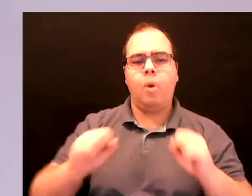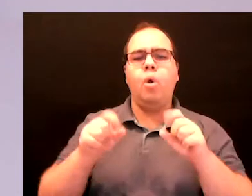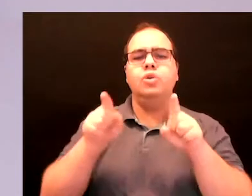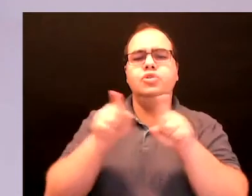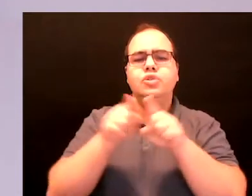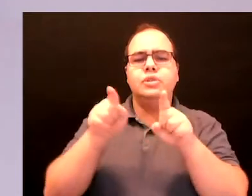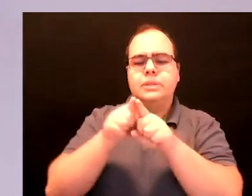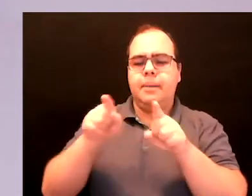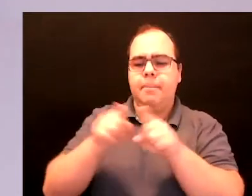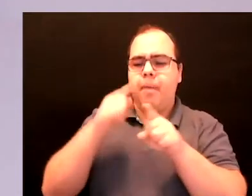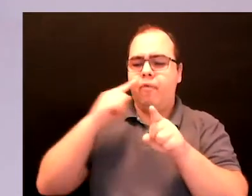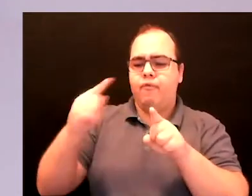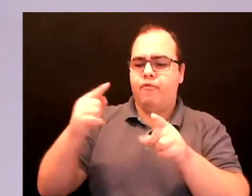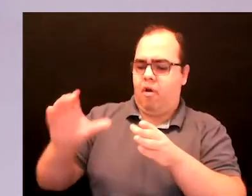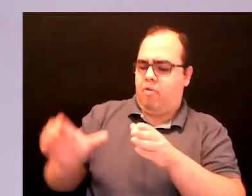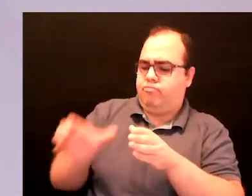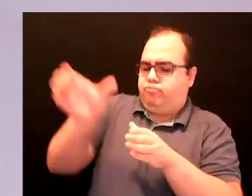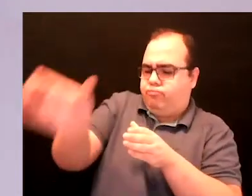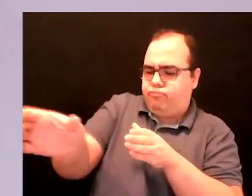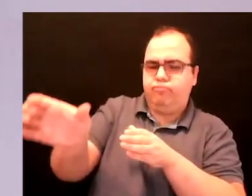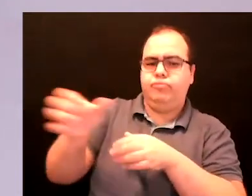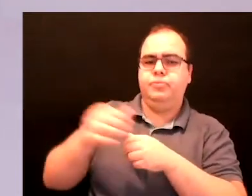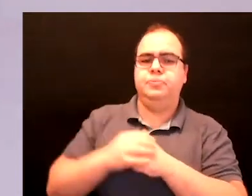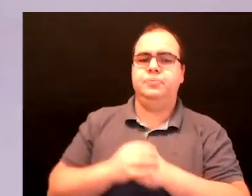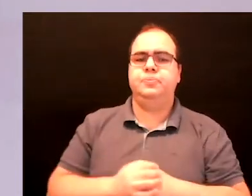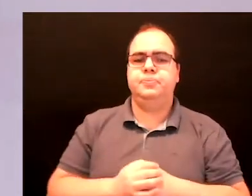pouquinho aqui para cima.